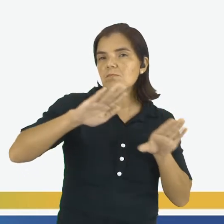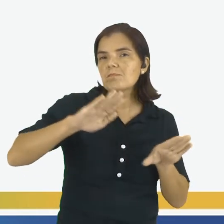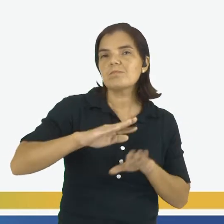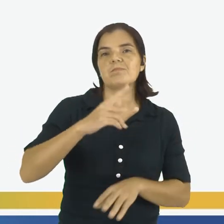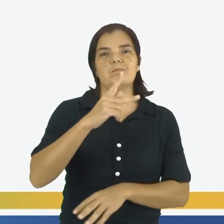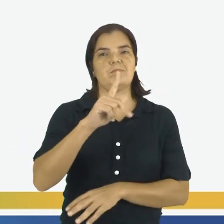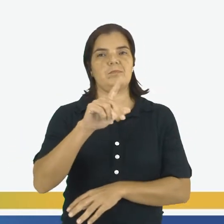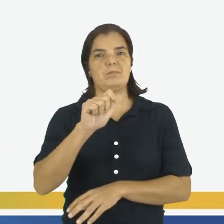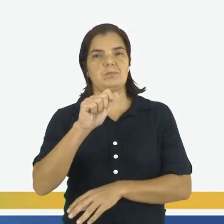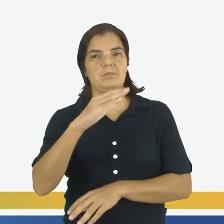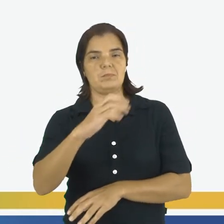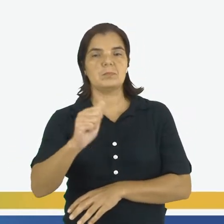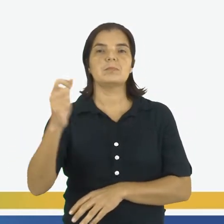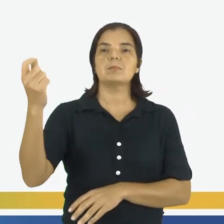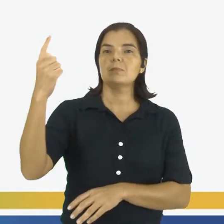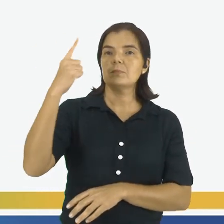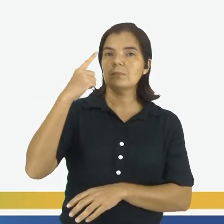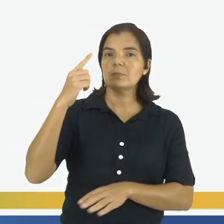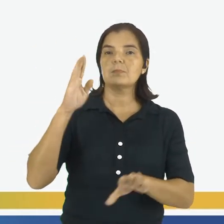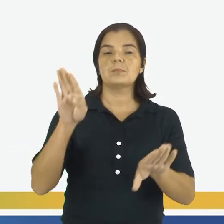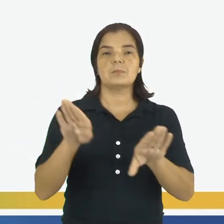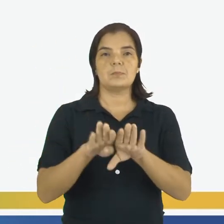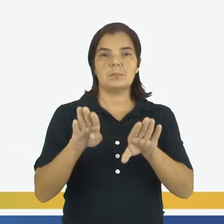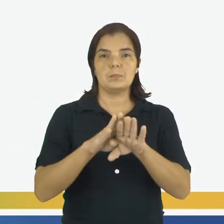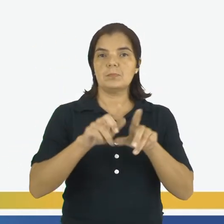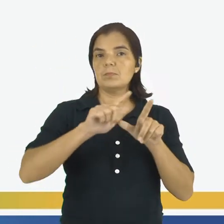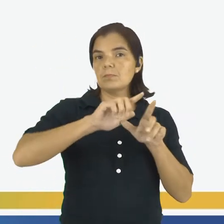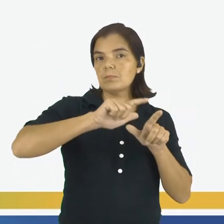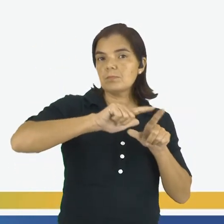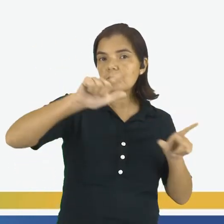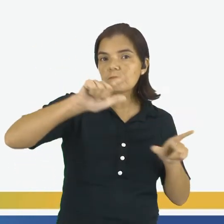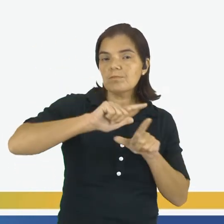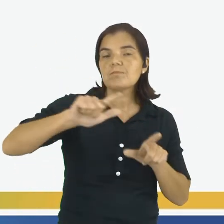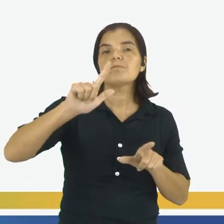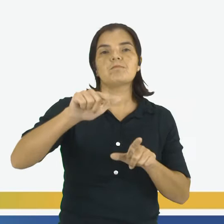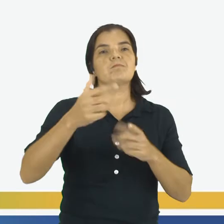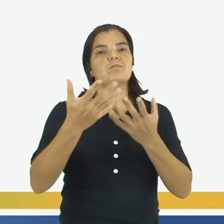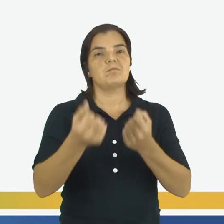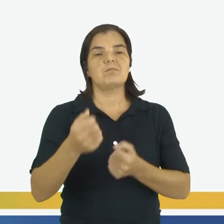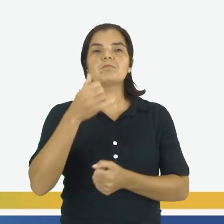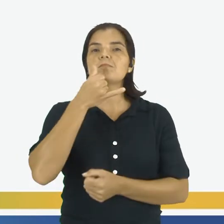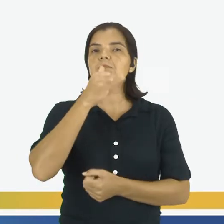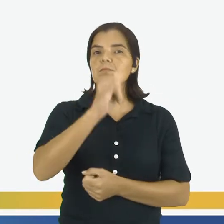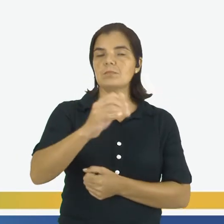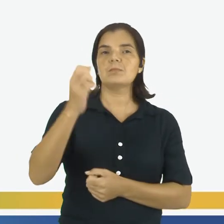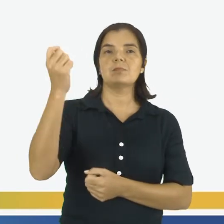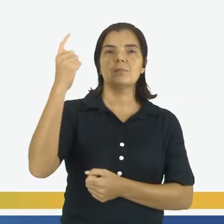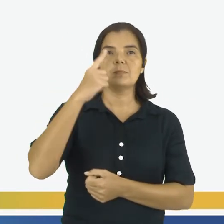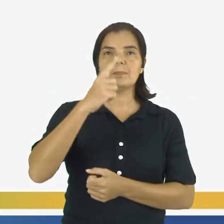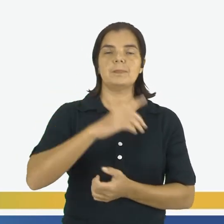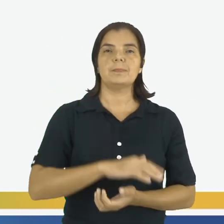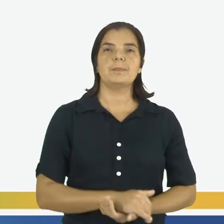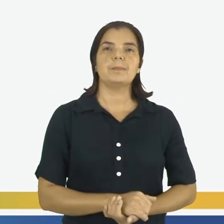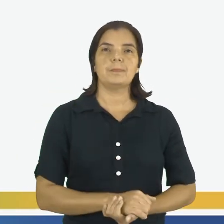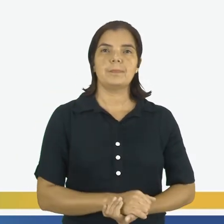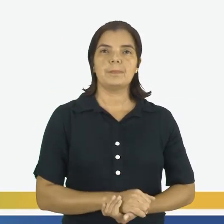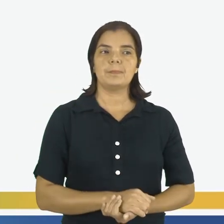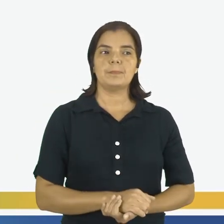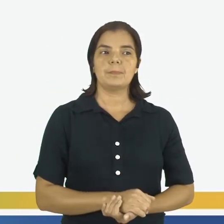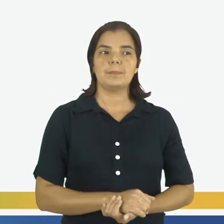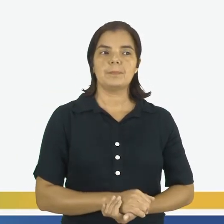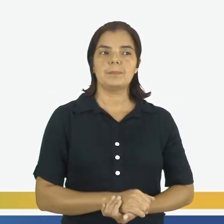placas solares. É por meio dessas placas que é adquirida a energia solar.